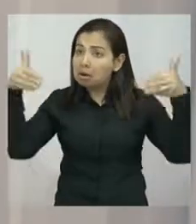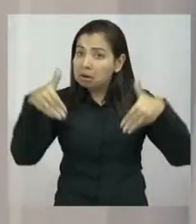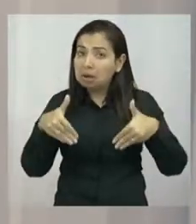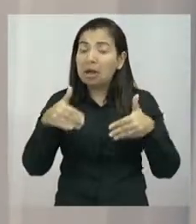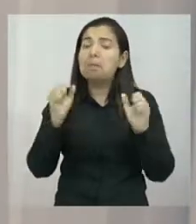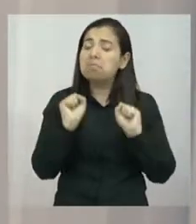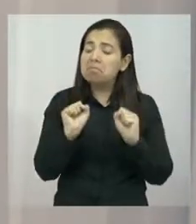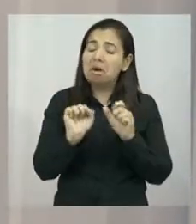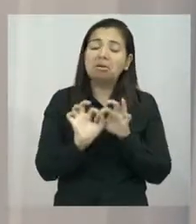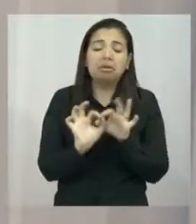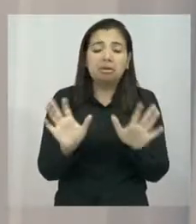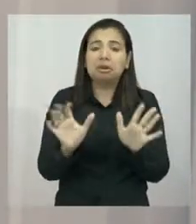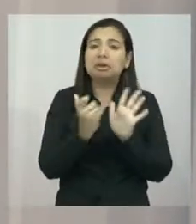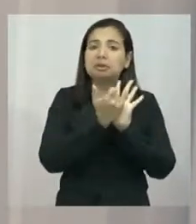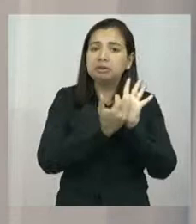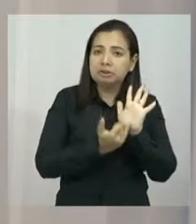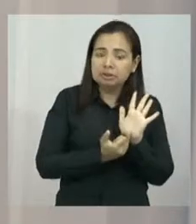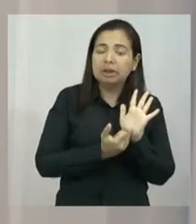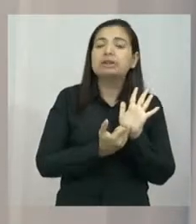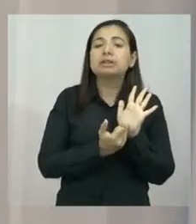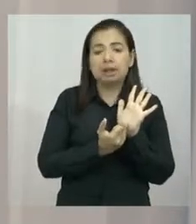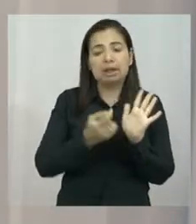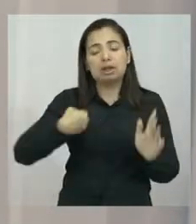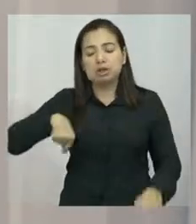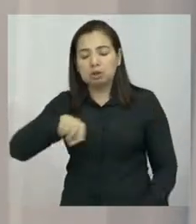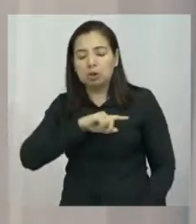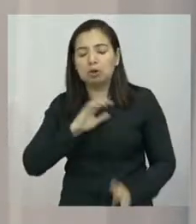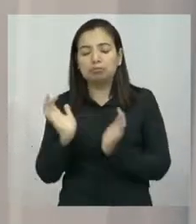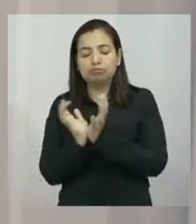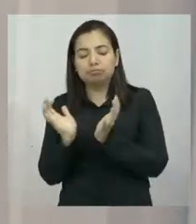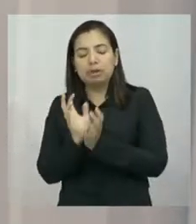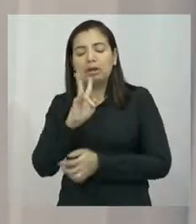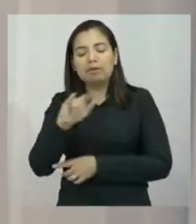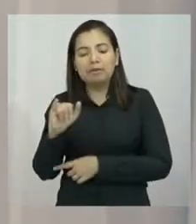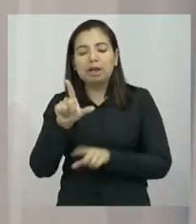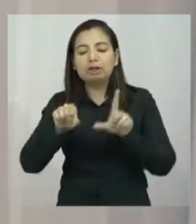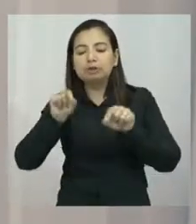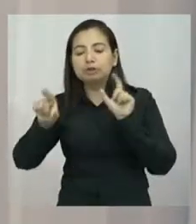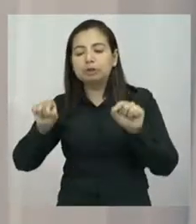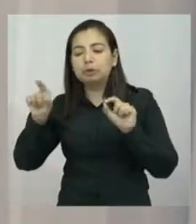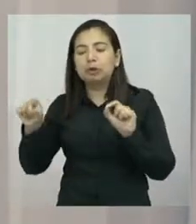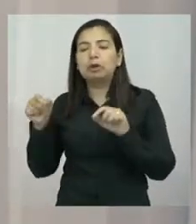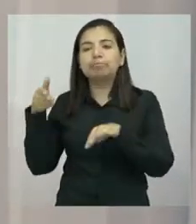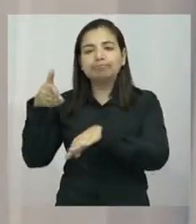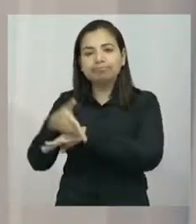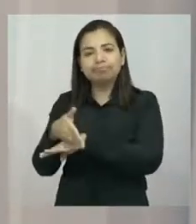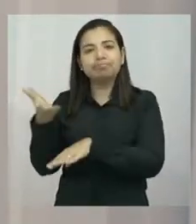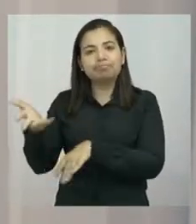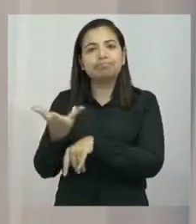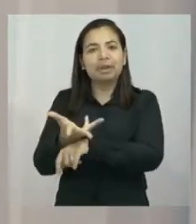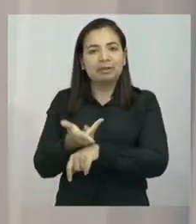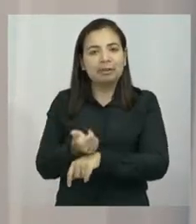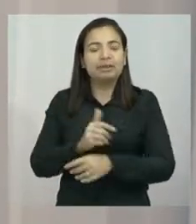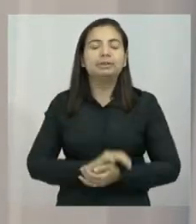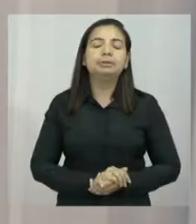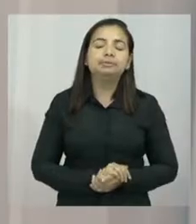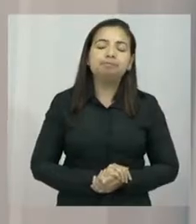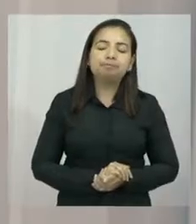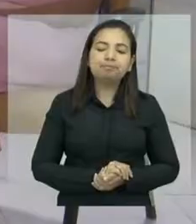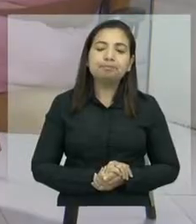inscrever e ali vai estar sendo selecionado para poder participar. Exatamente. Agora, e é somente música